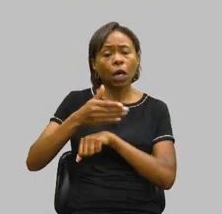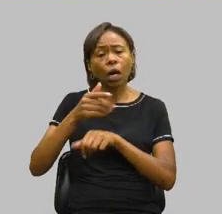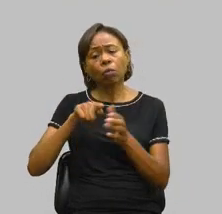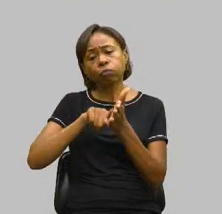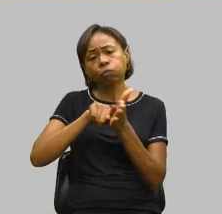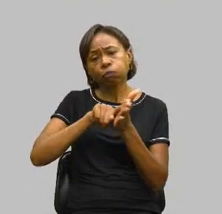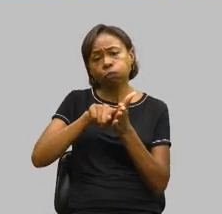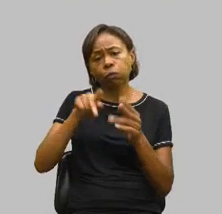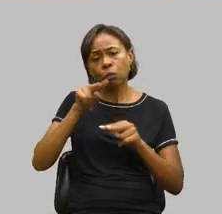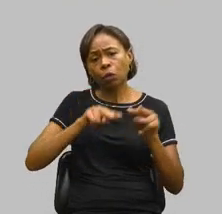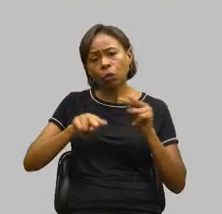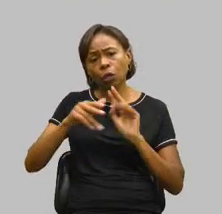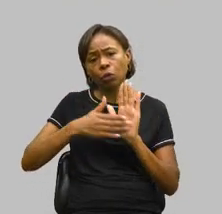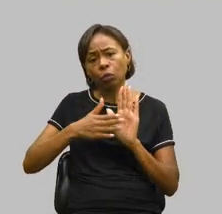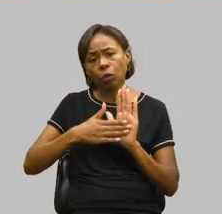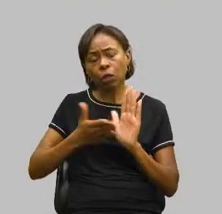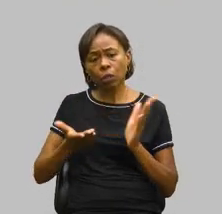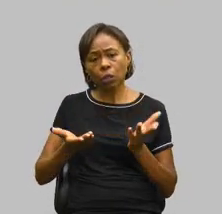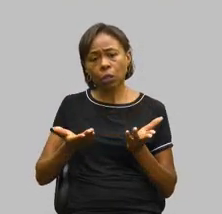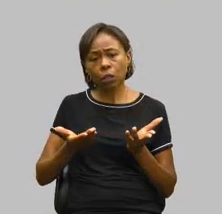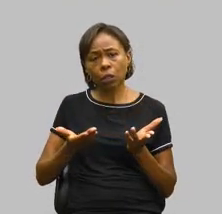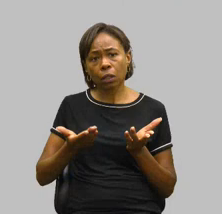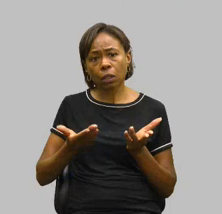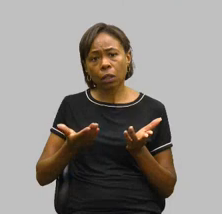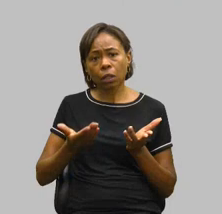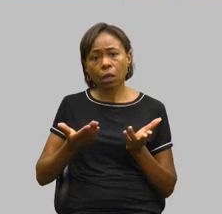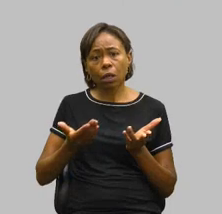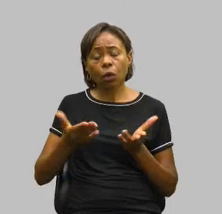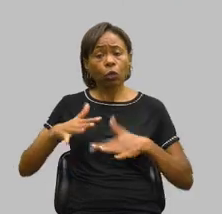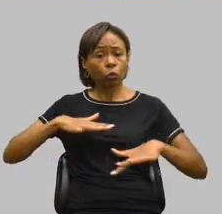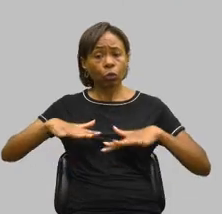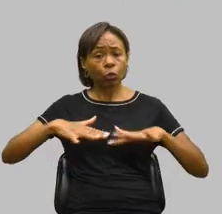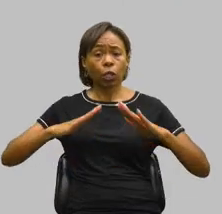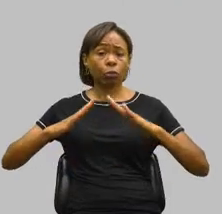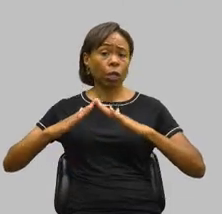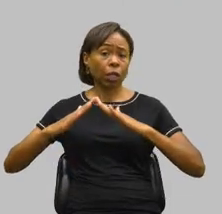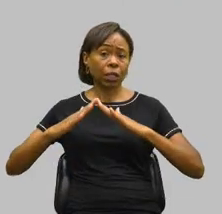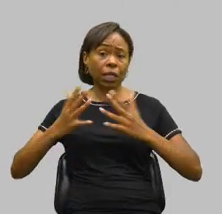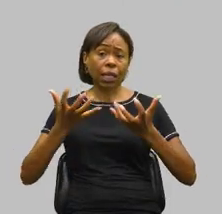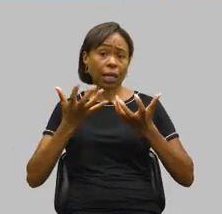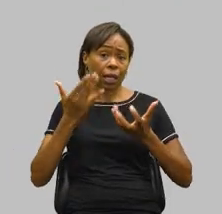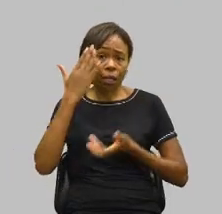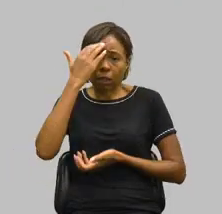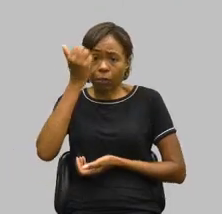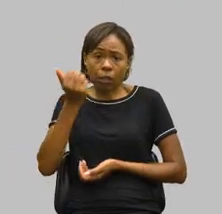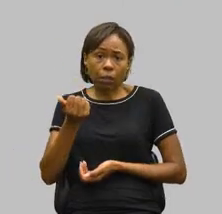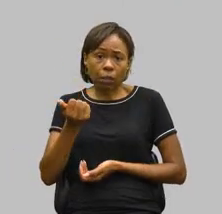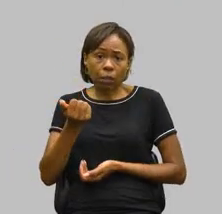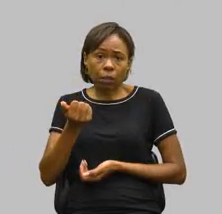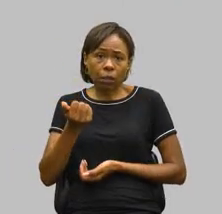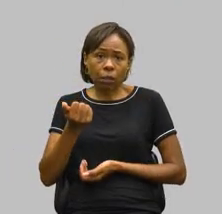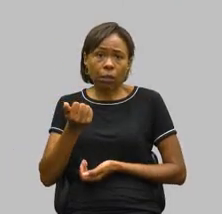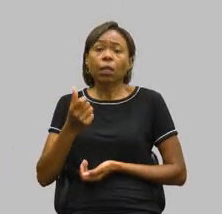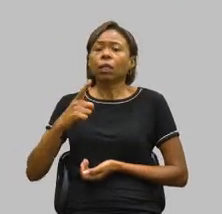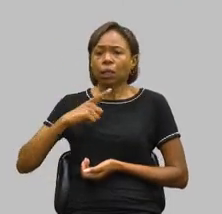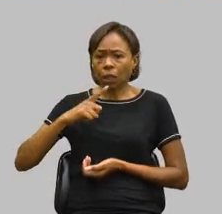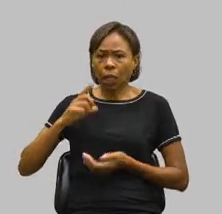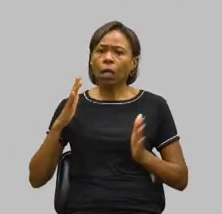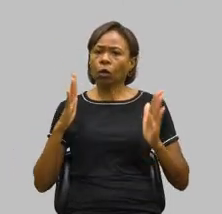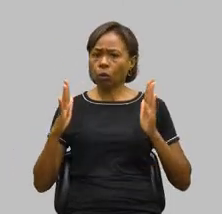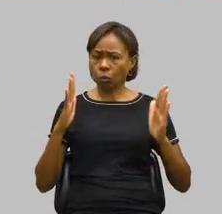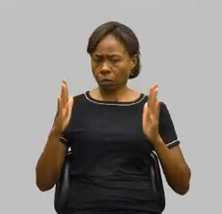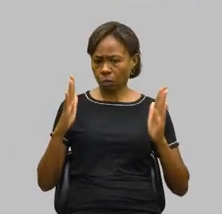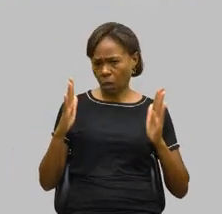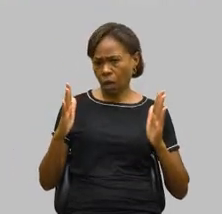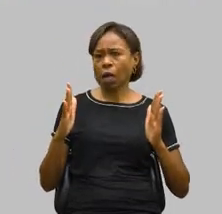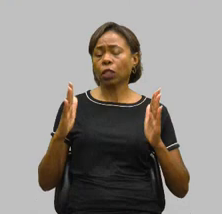plano eu acho que é isso inclusive que os movimentos de moradia queer ouvir quando é que eles vão pod temos temos a previsão a previsão dessa consulta ela vai